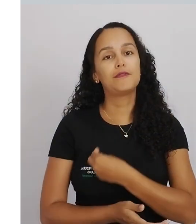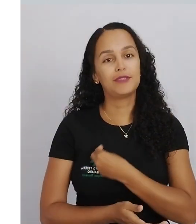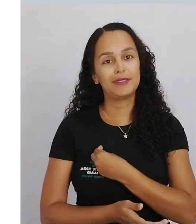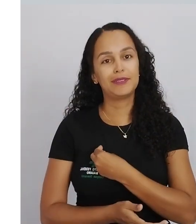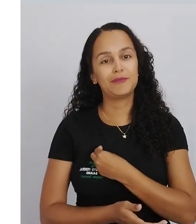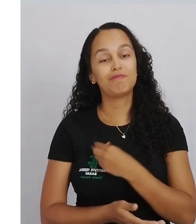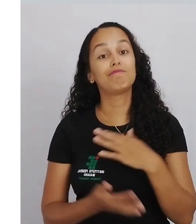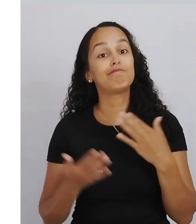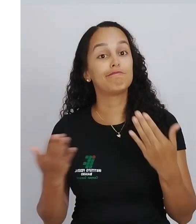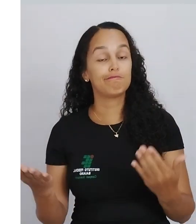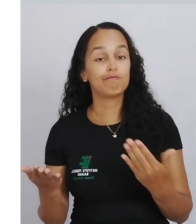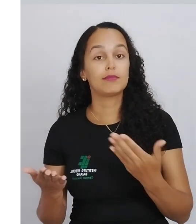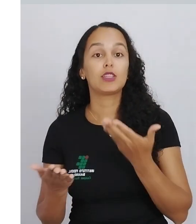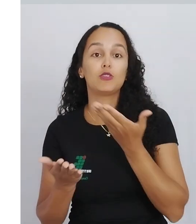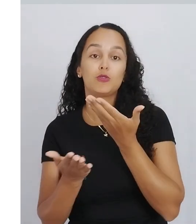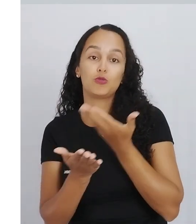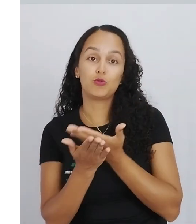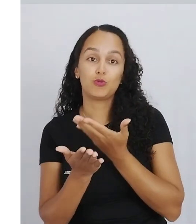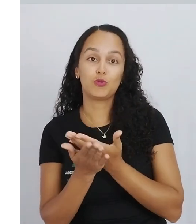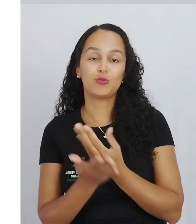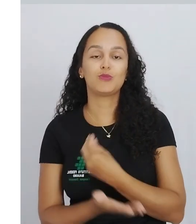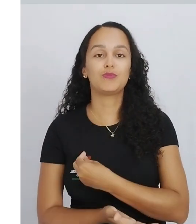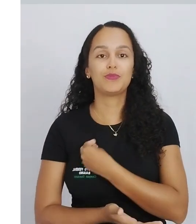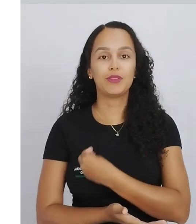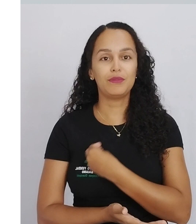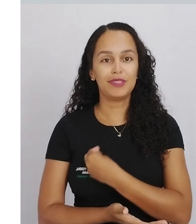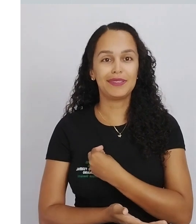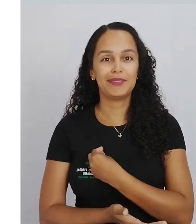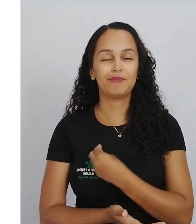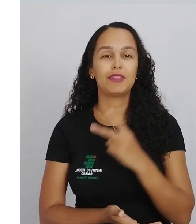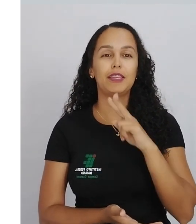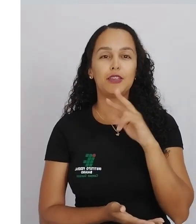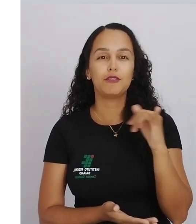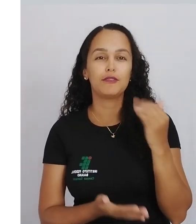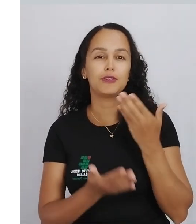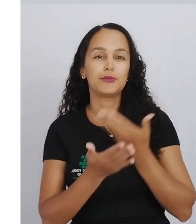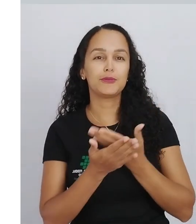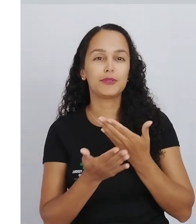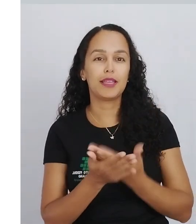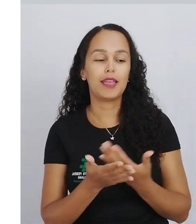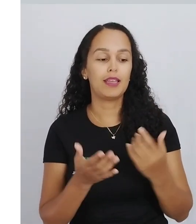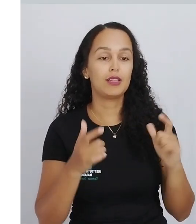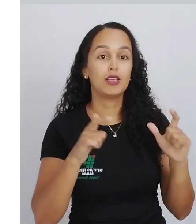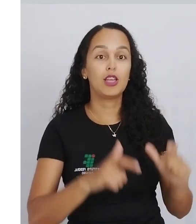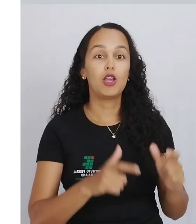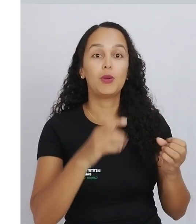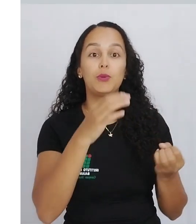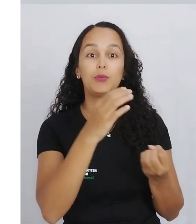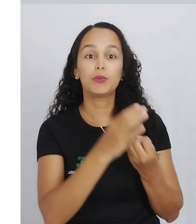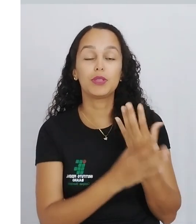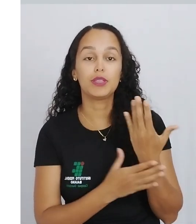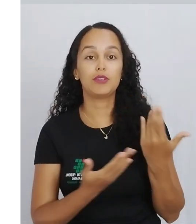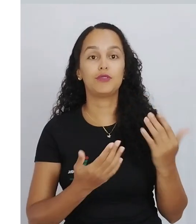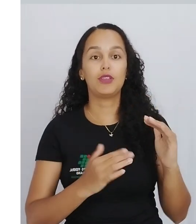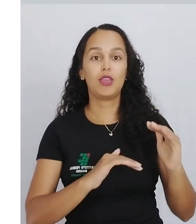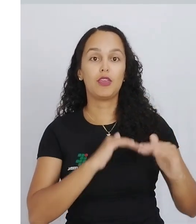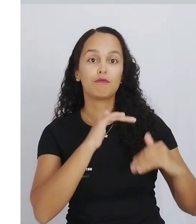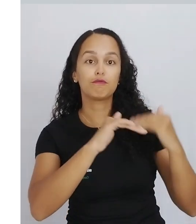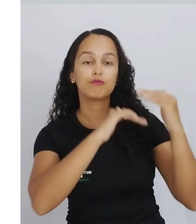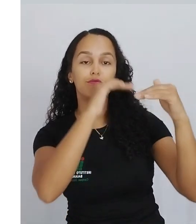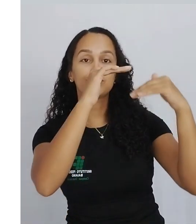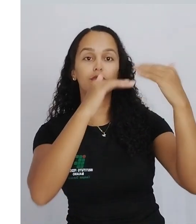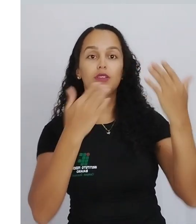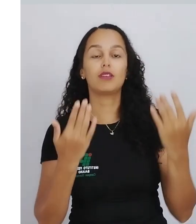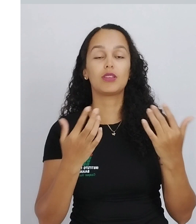vida. E é nela, né, que vai ser estudado, né, sobre a origem, evolução dos seres vivos,